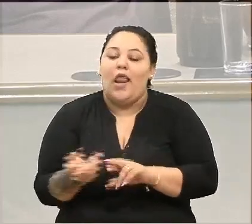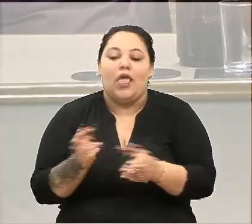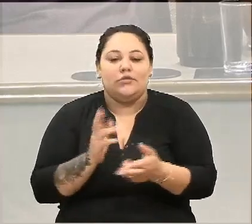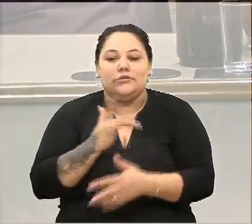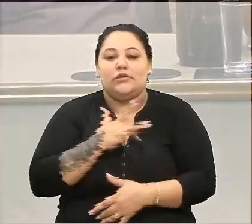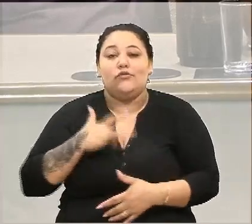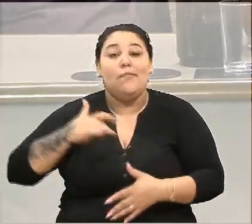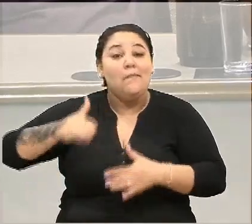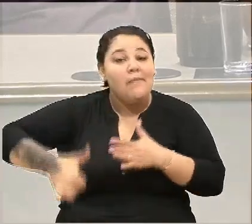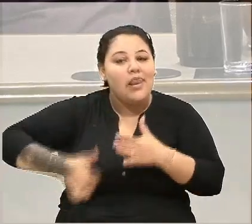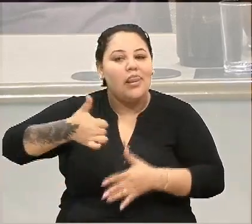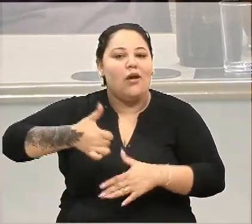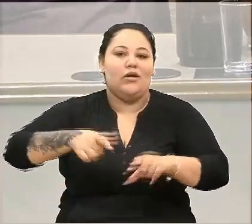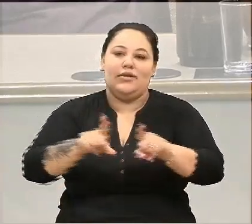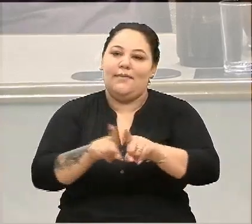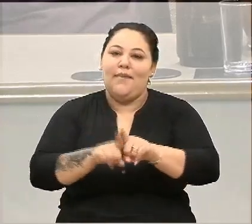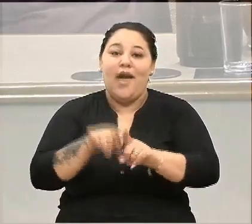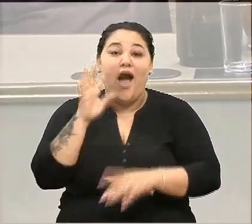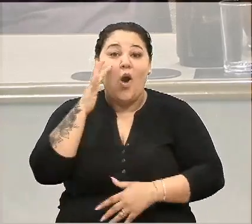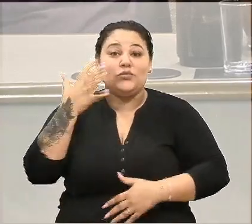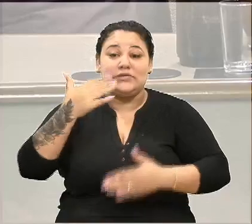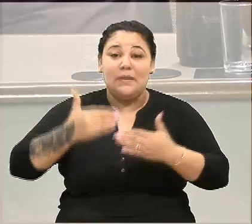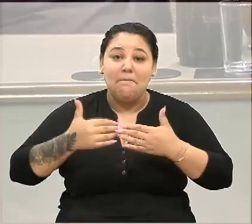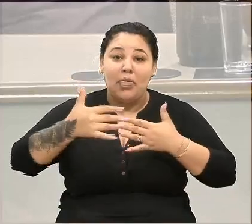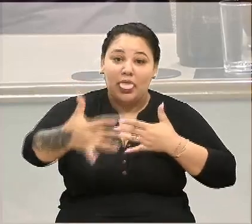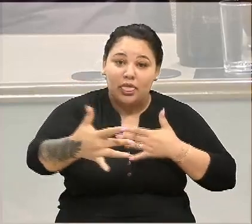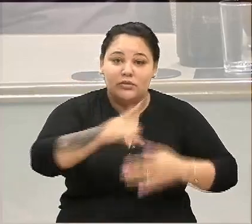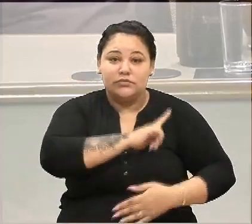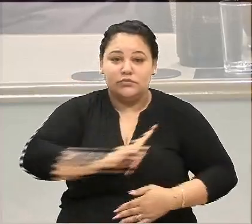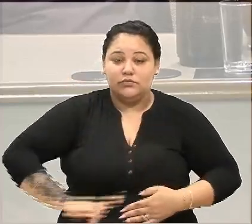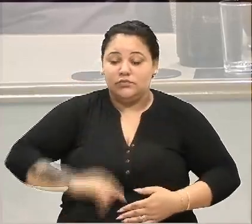também aconteça no próximo governo